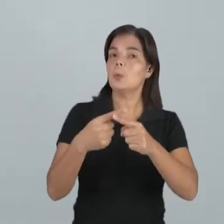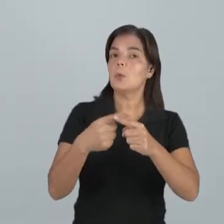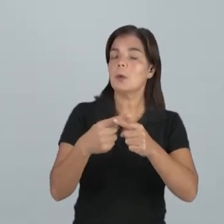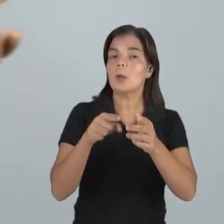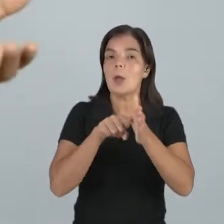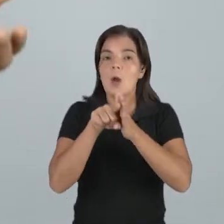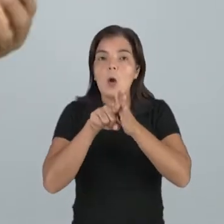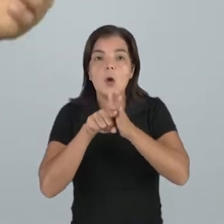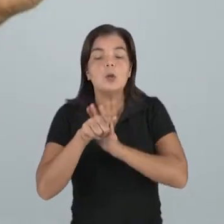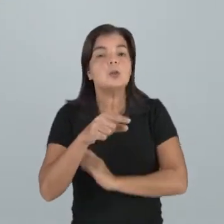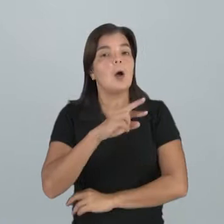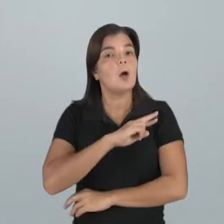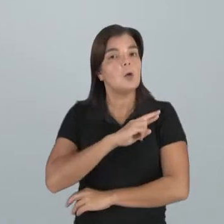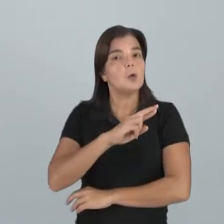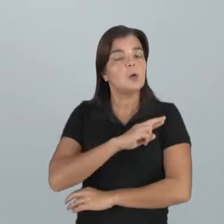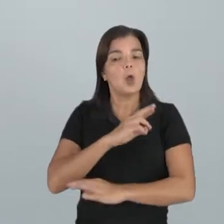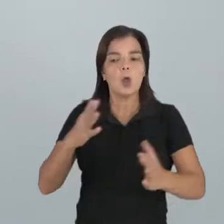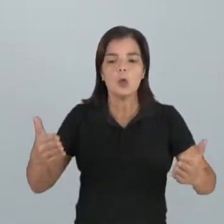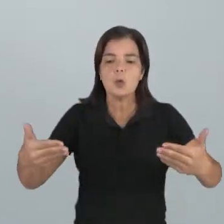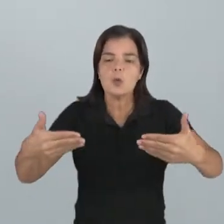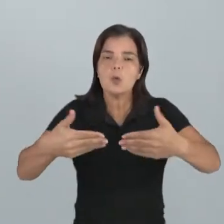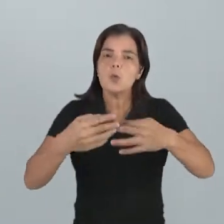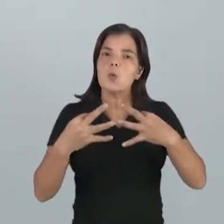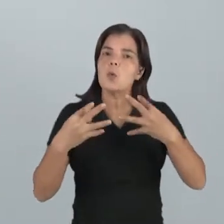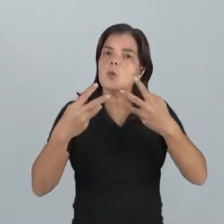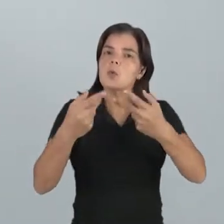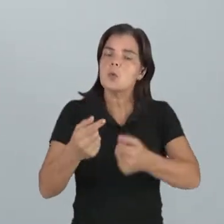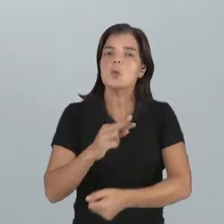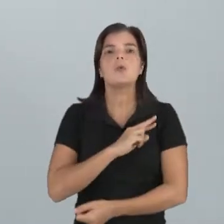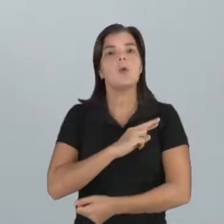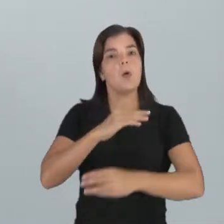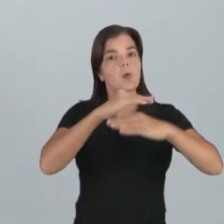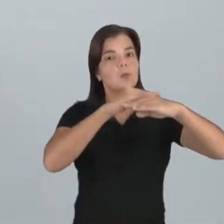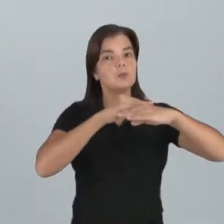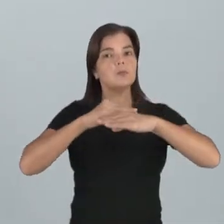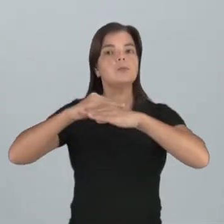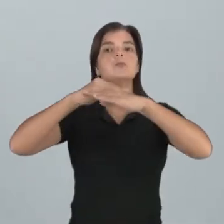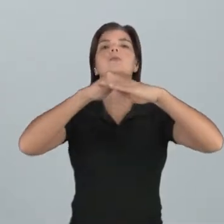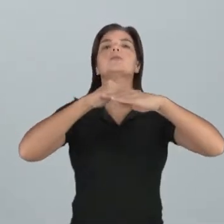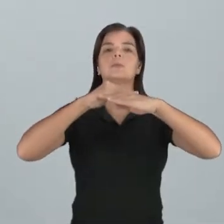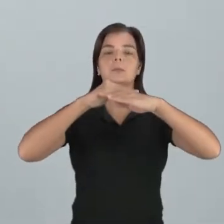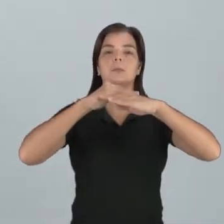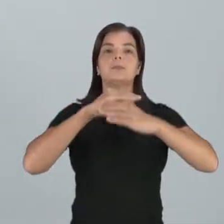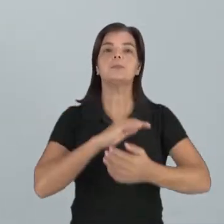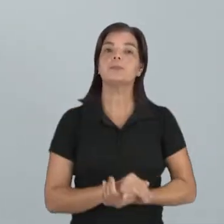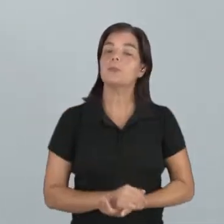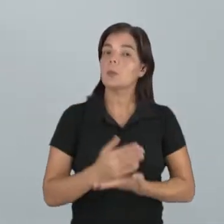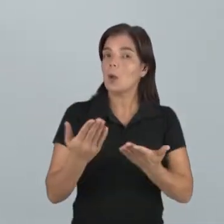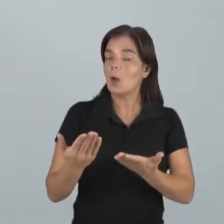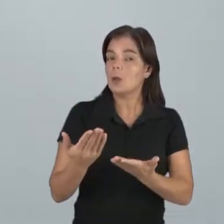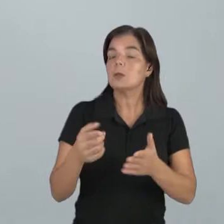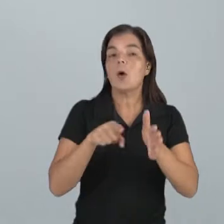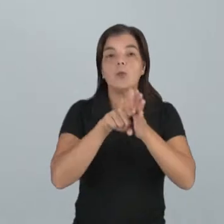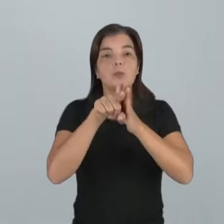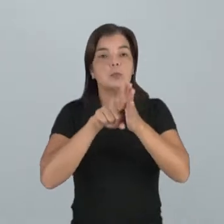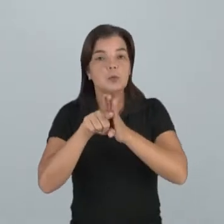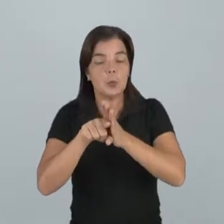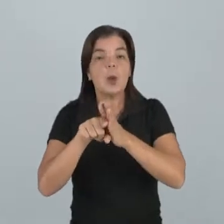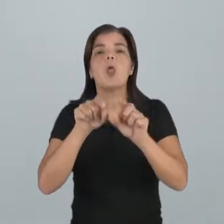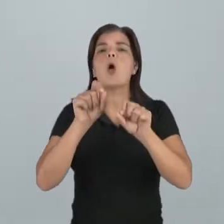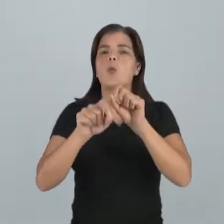ciência da religião coloca todas as religiões no mesmo patamar, no patamar de igualdade. As ciências da religião